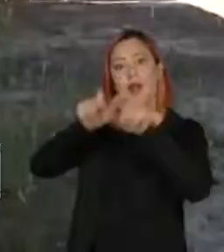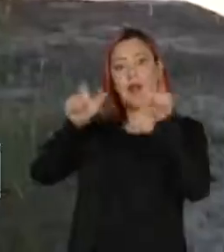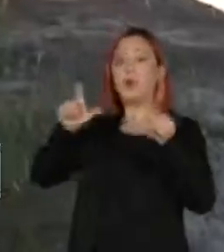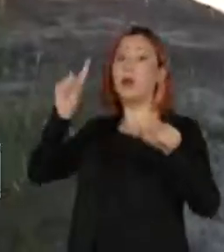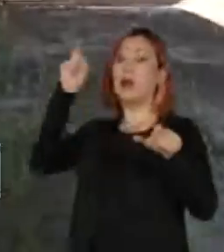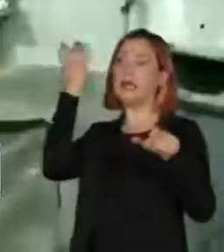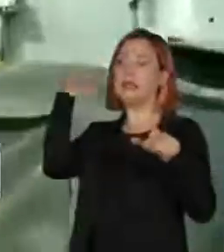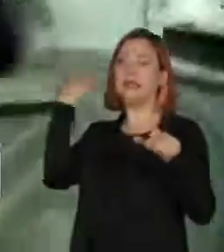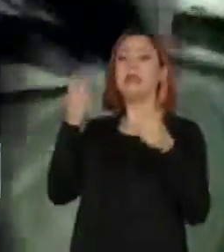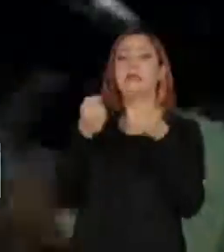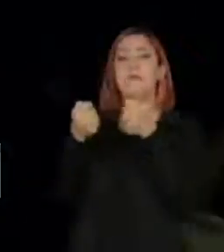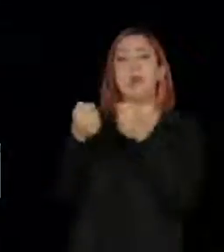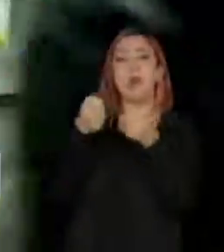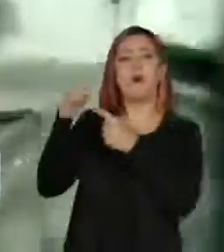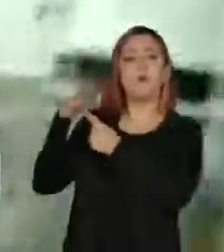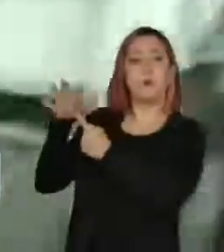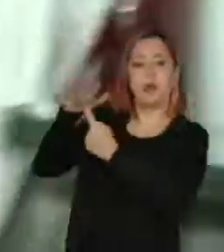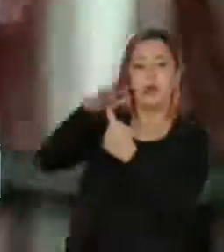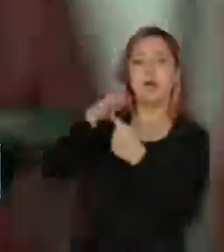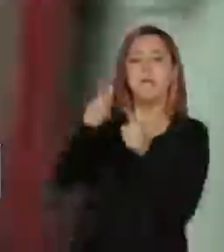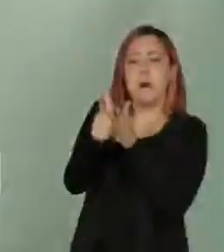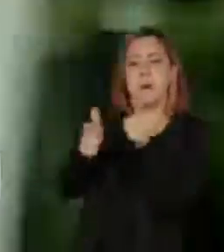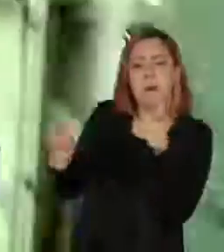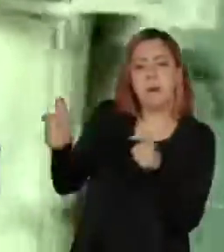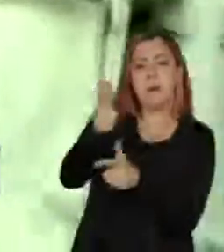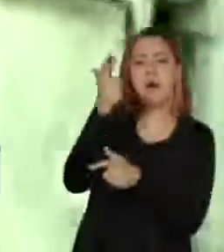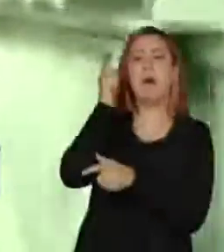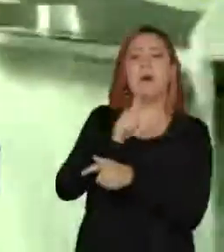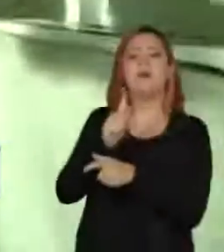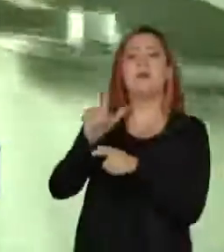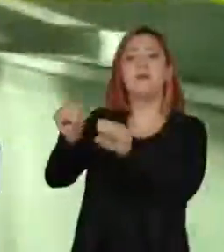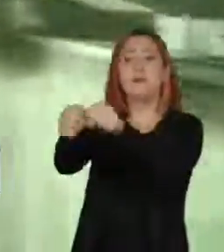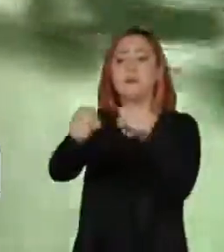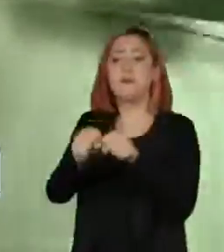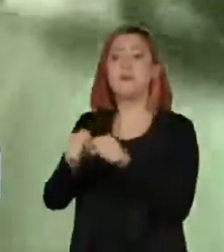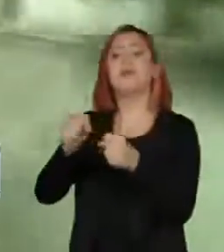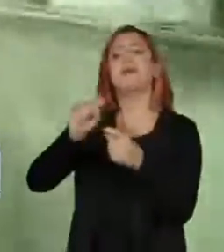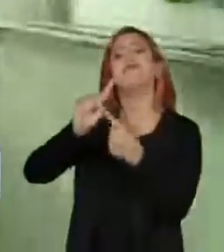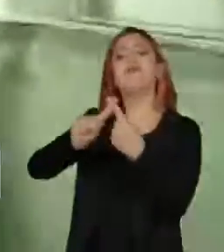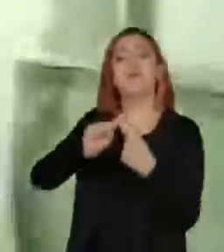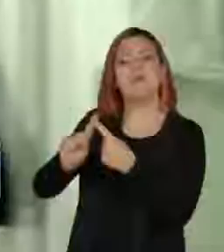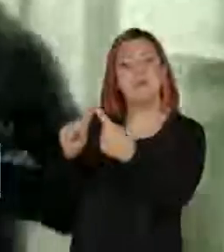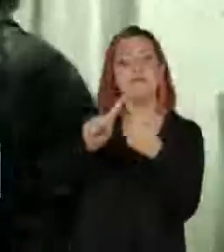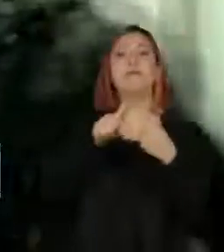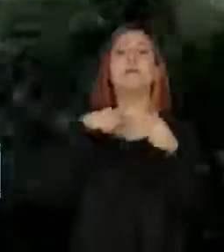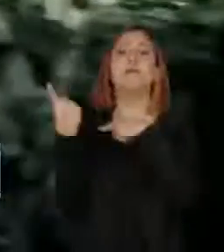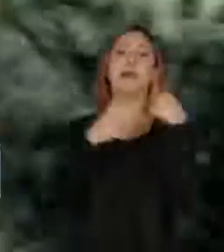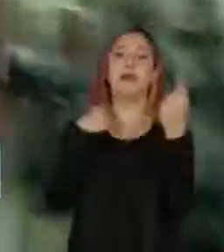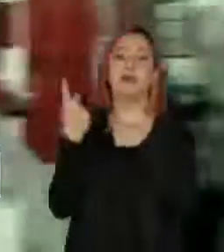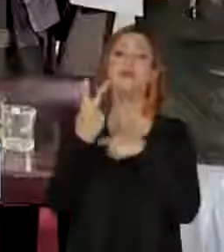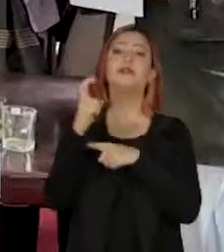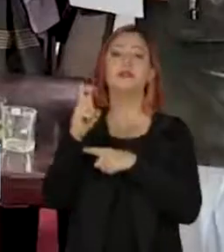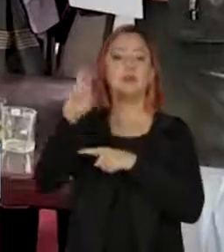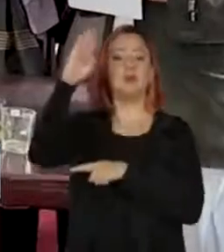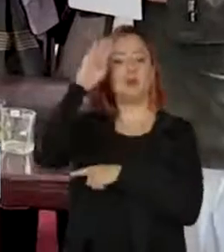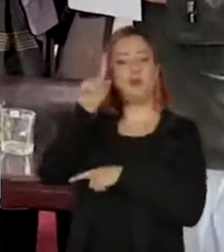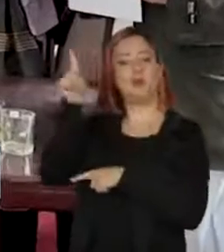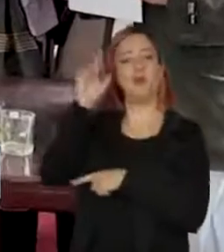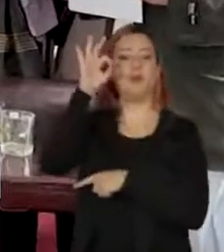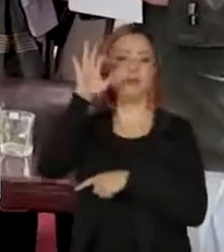no Afeganistão colegas do exército temem Vingança e acusam Harry de tê-los colocado em risco